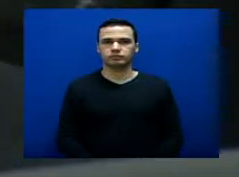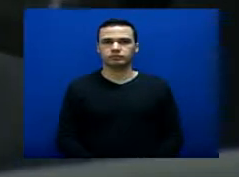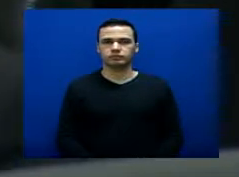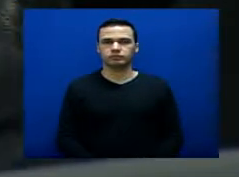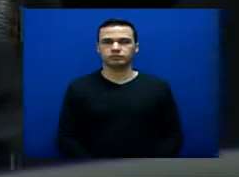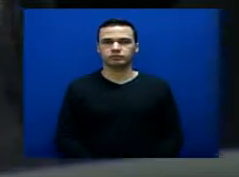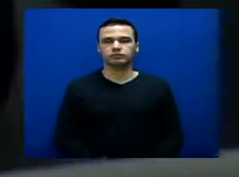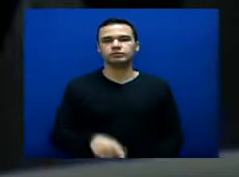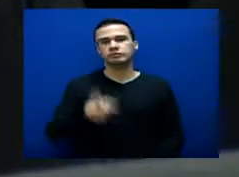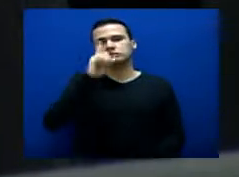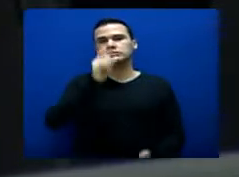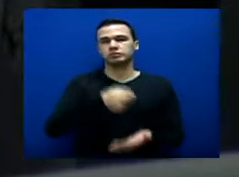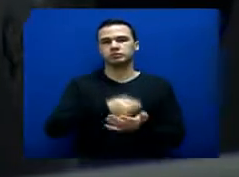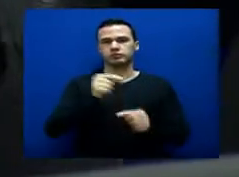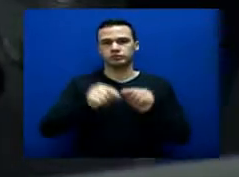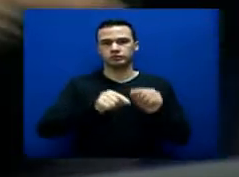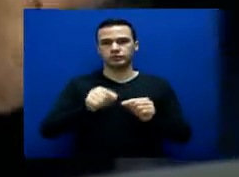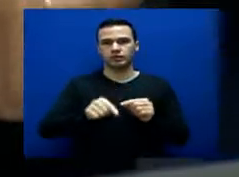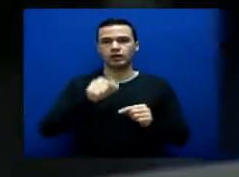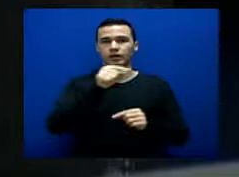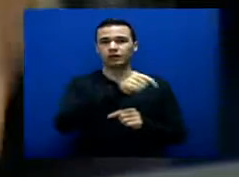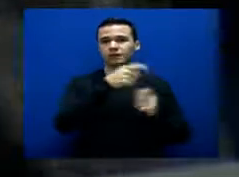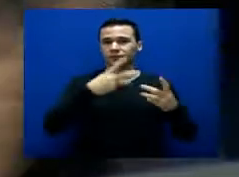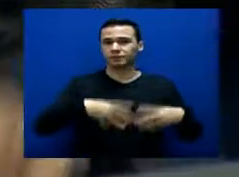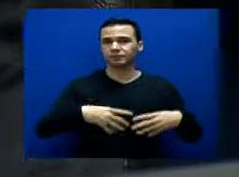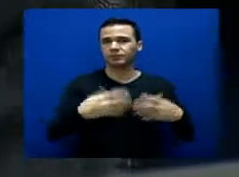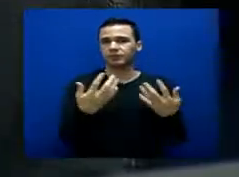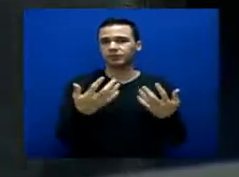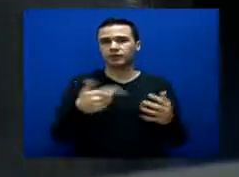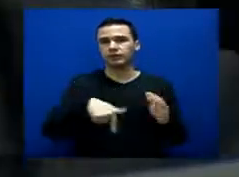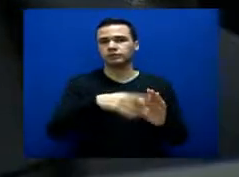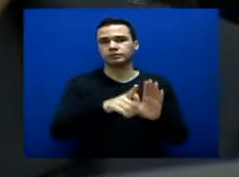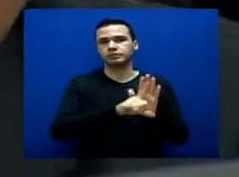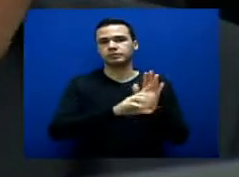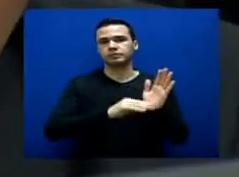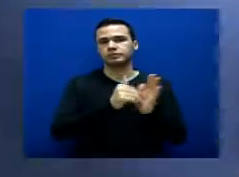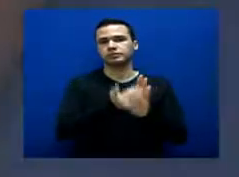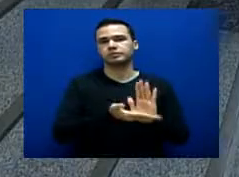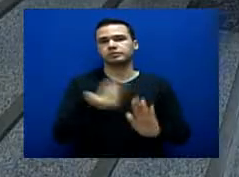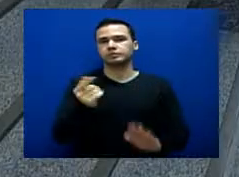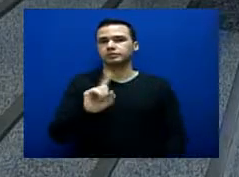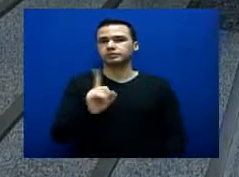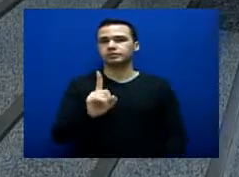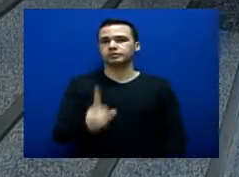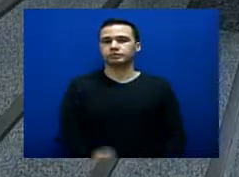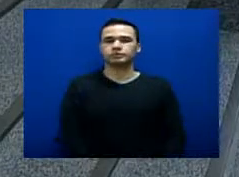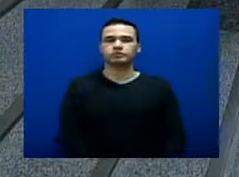Vou fazer o seguinte, então, já que eu não posso explicar, eu não vou retirar.